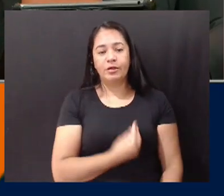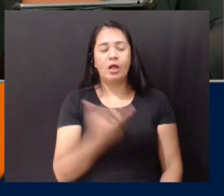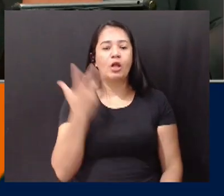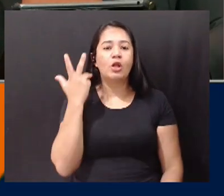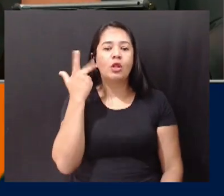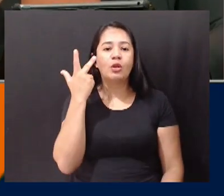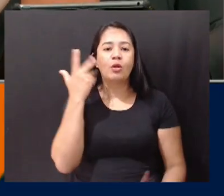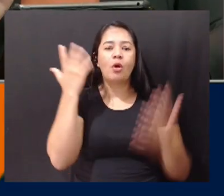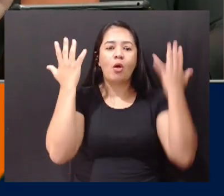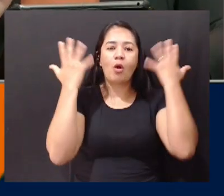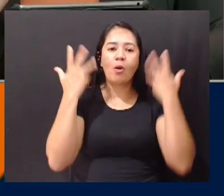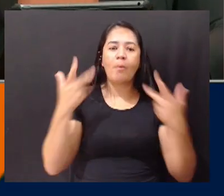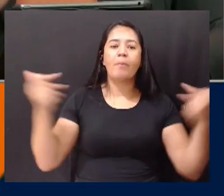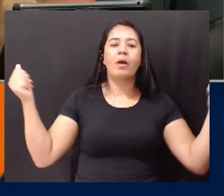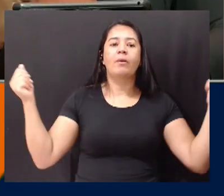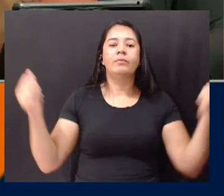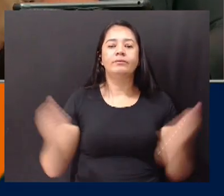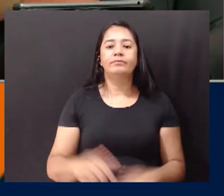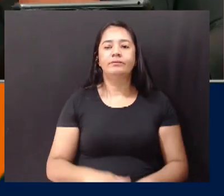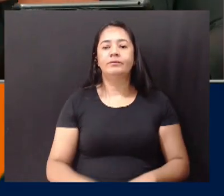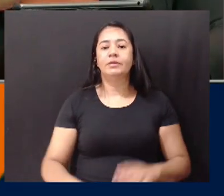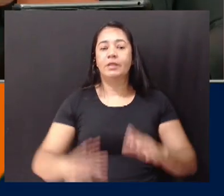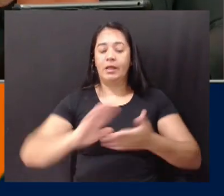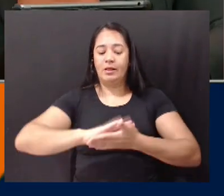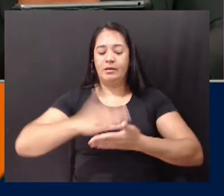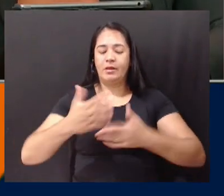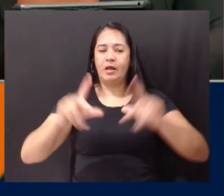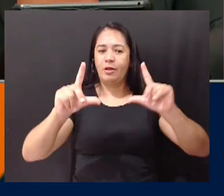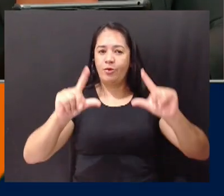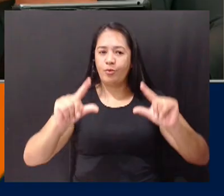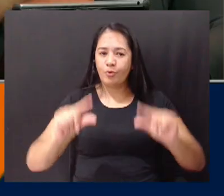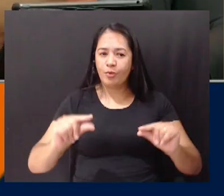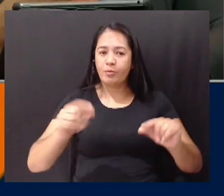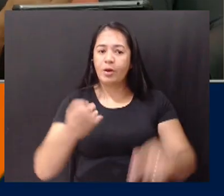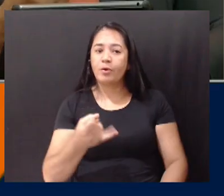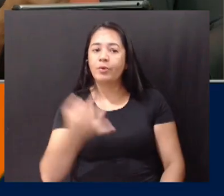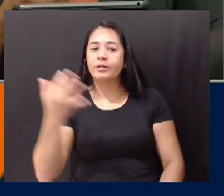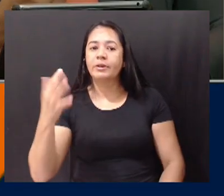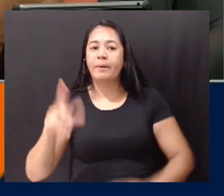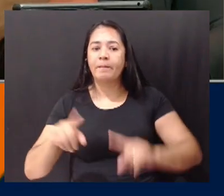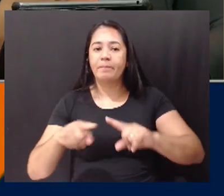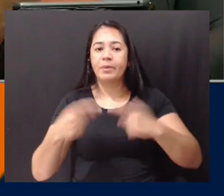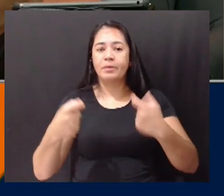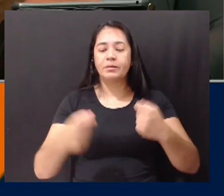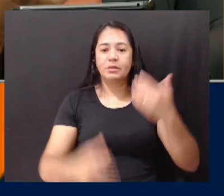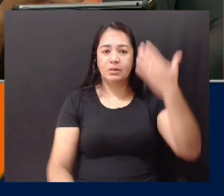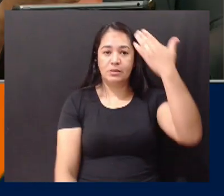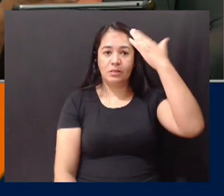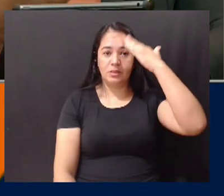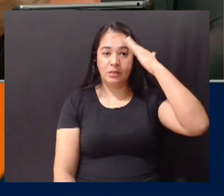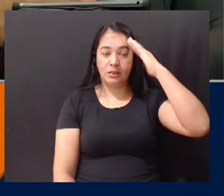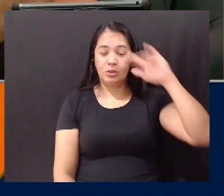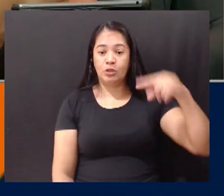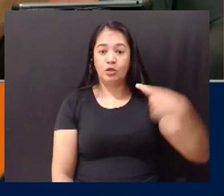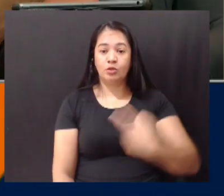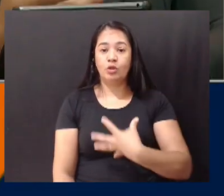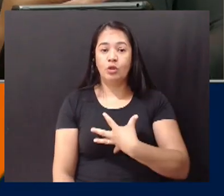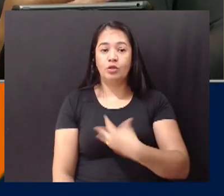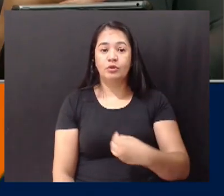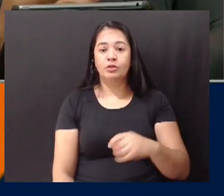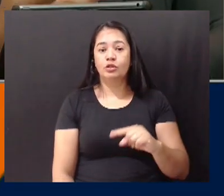com menos telas. Mas a gente precisa entender que os nossos filhos, né, nós somos espelho e nós